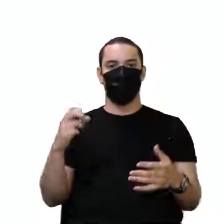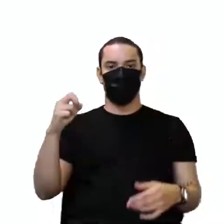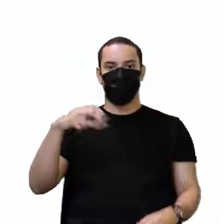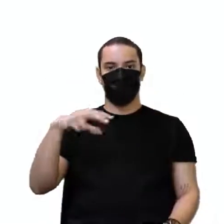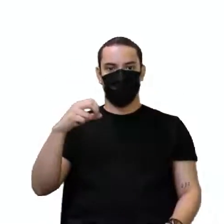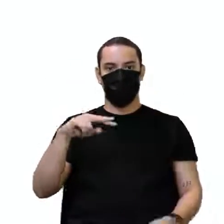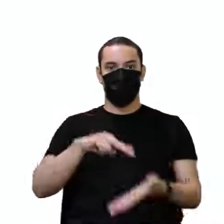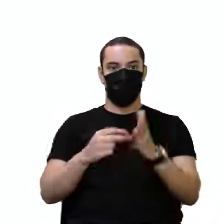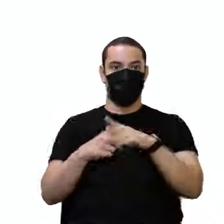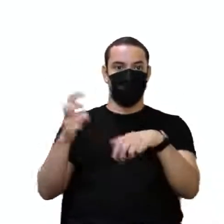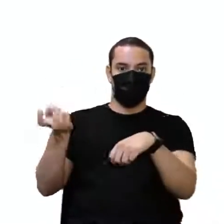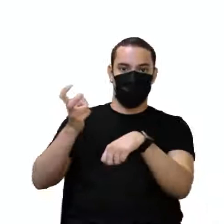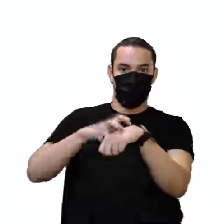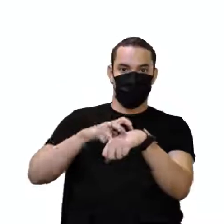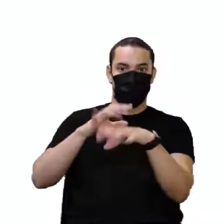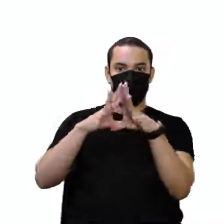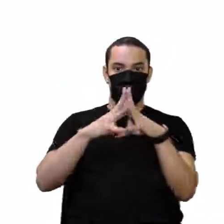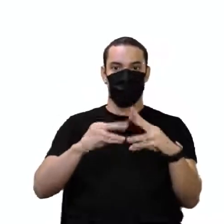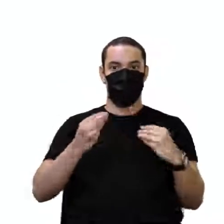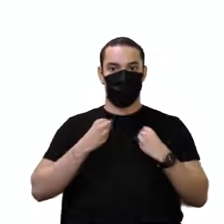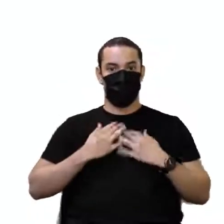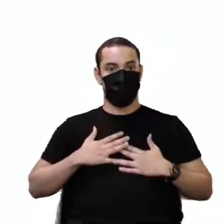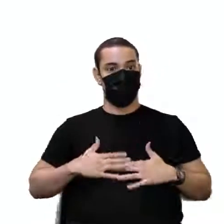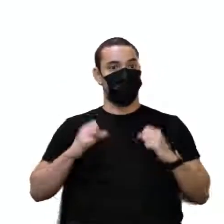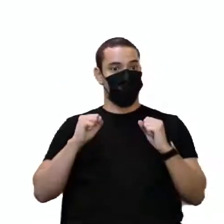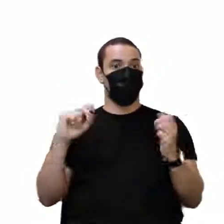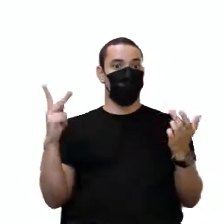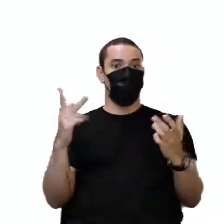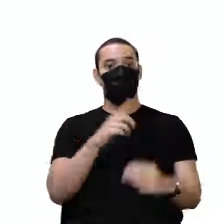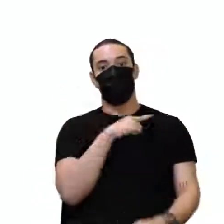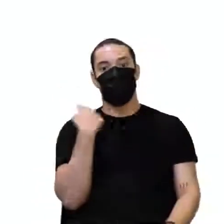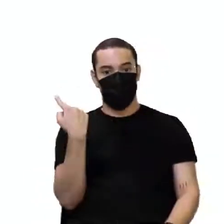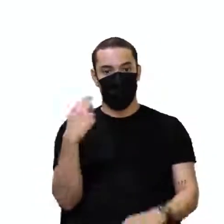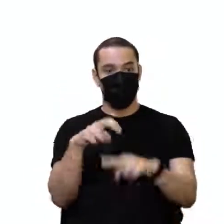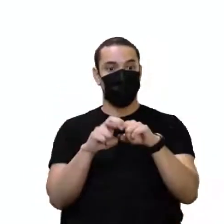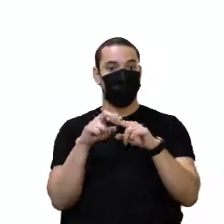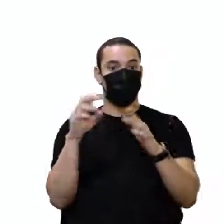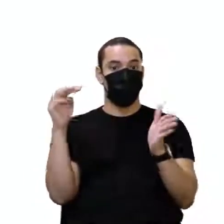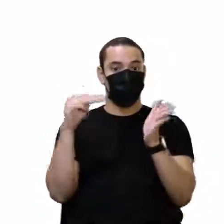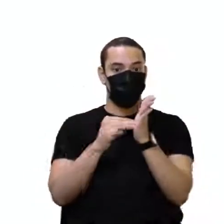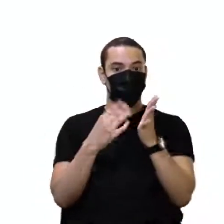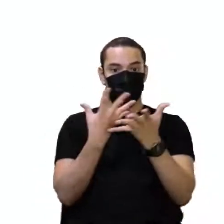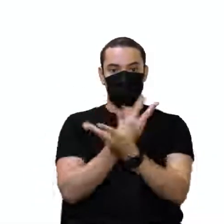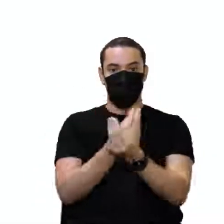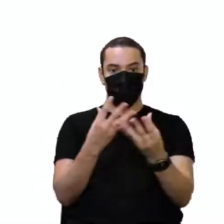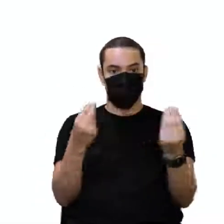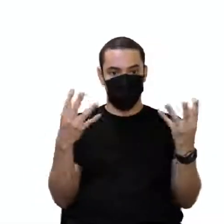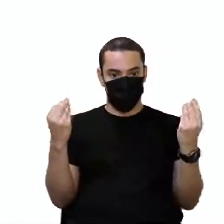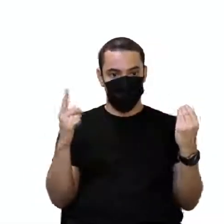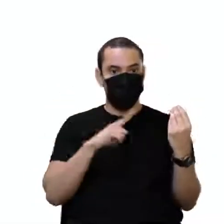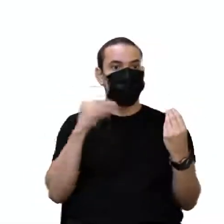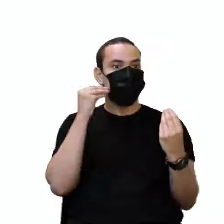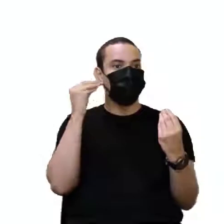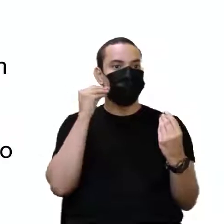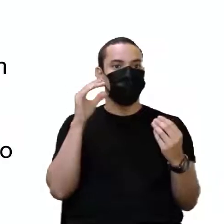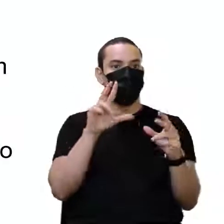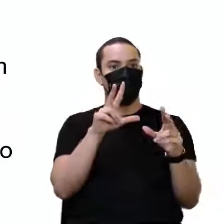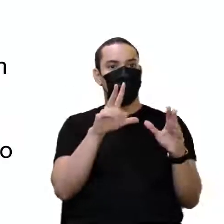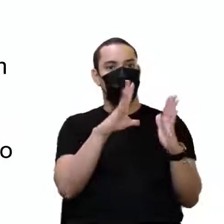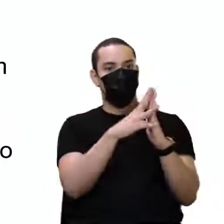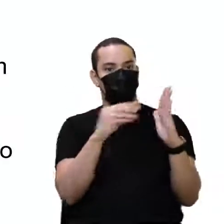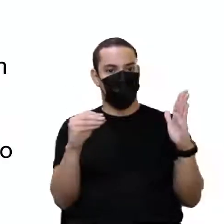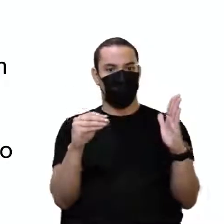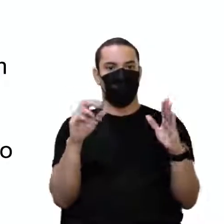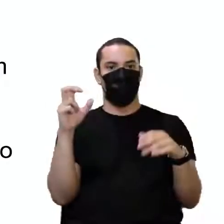uma substância que dissolve glóbulos vermelhos no sangue, podendo matar os seus predadores. Por esse motivo, muitos insetos tentam imitar características das